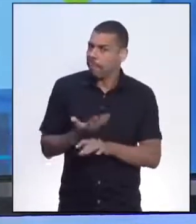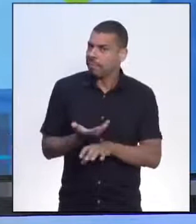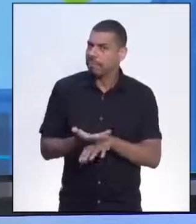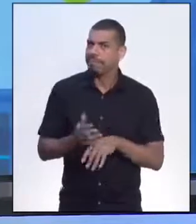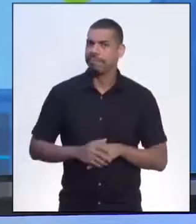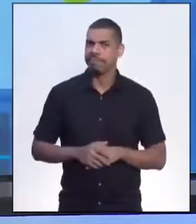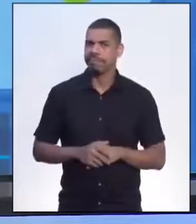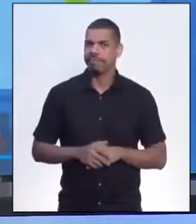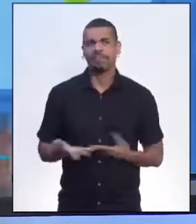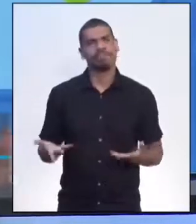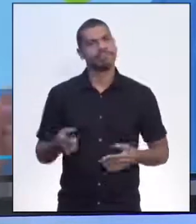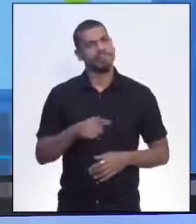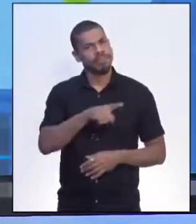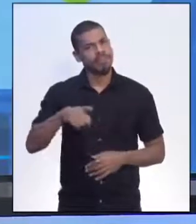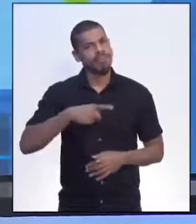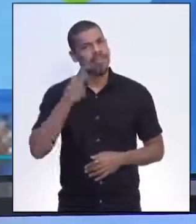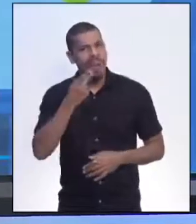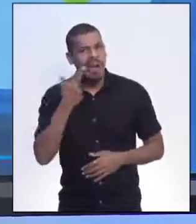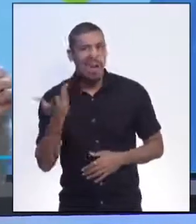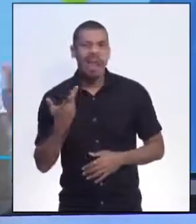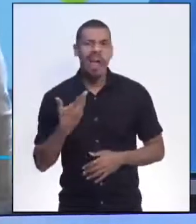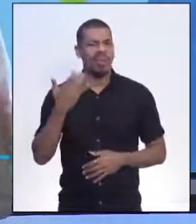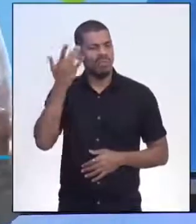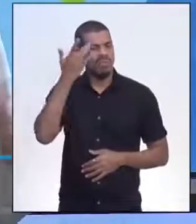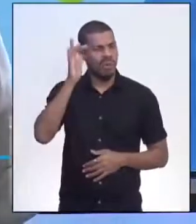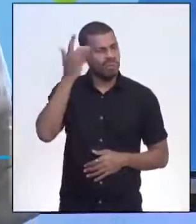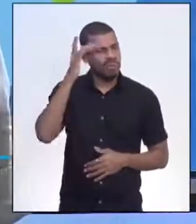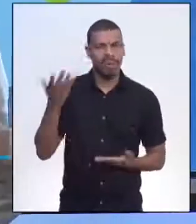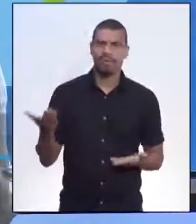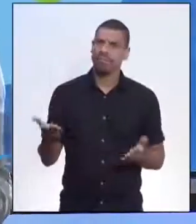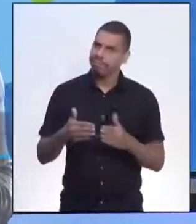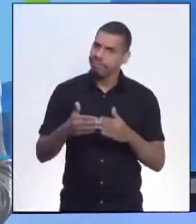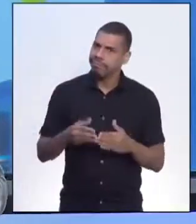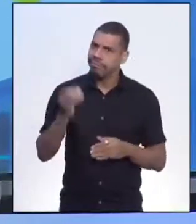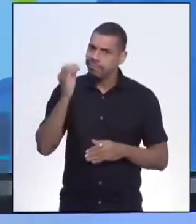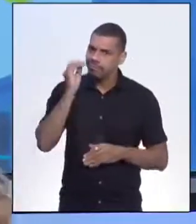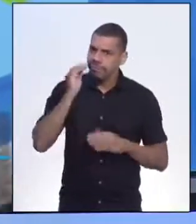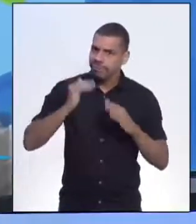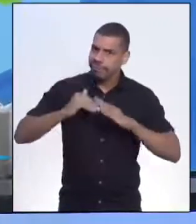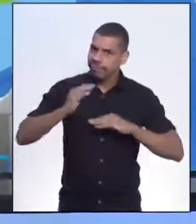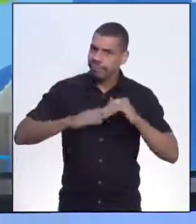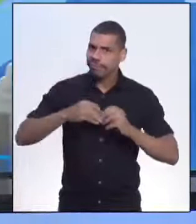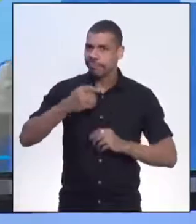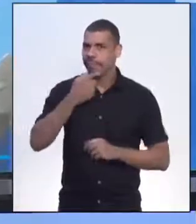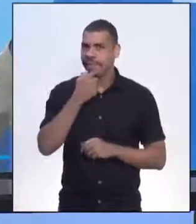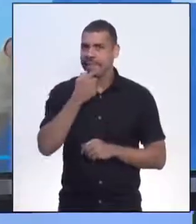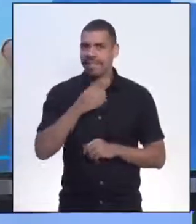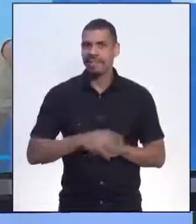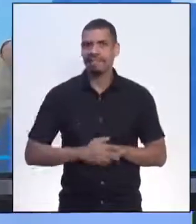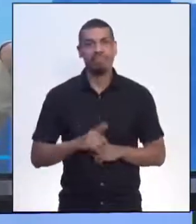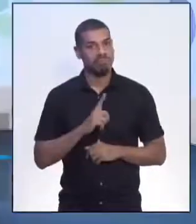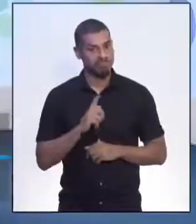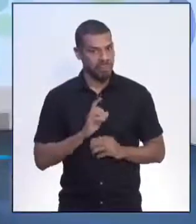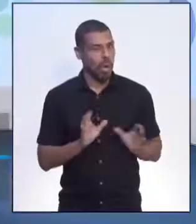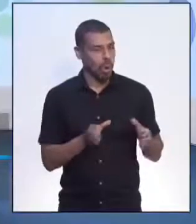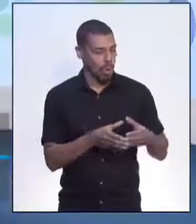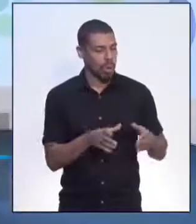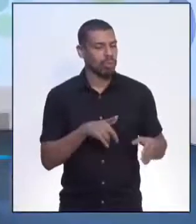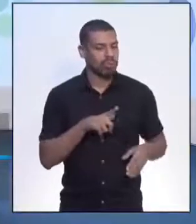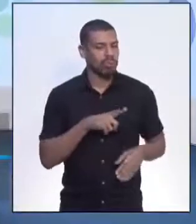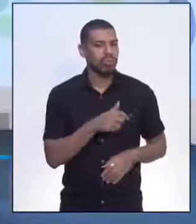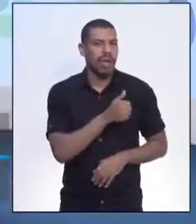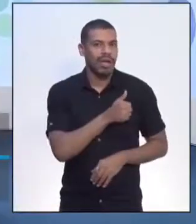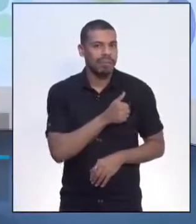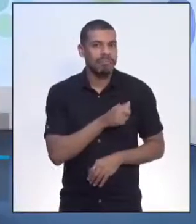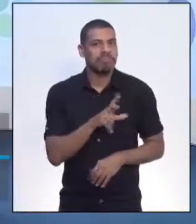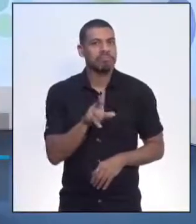tá ficando muito cômodo dizer eu não sei e vamos tentar aí dar uma melhorada nesse inglês. Tem um povo aí que tá bom, hein? Sim. Tem um povo aqui que eu